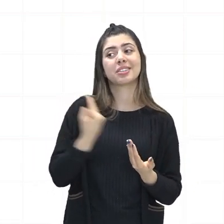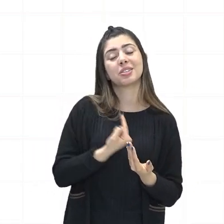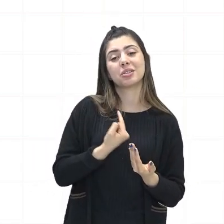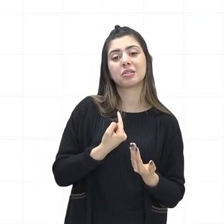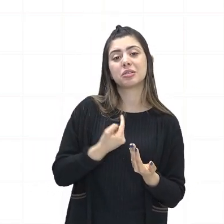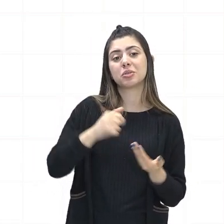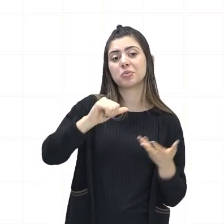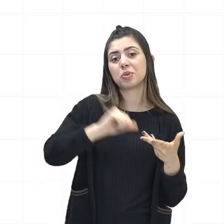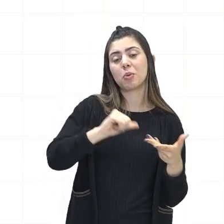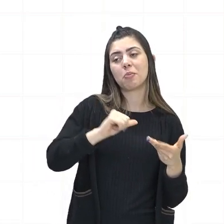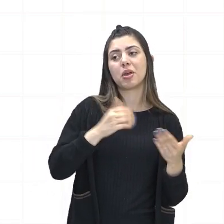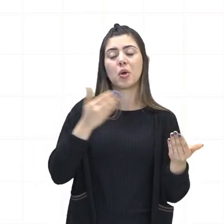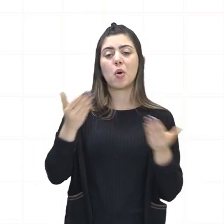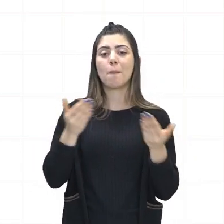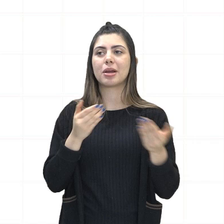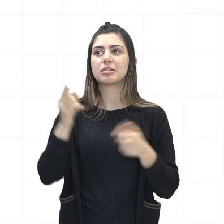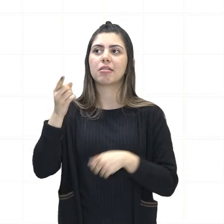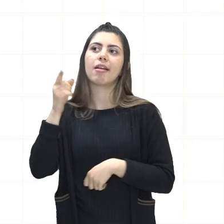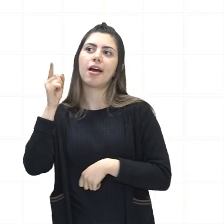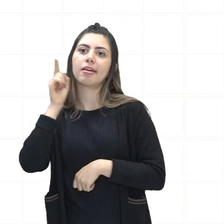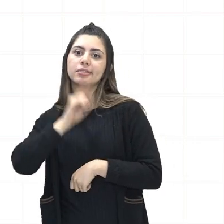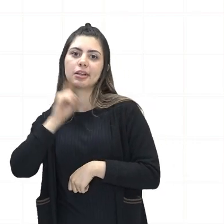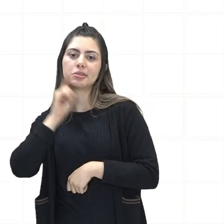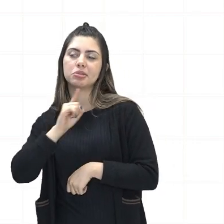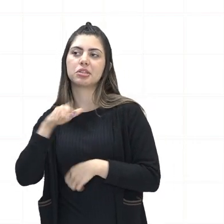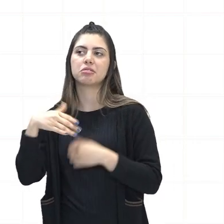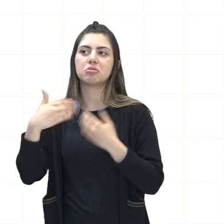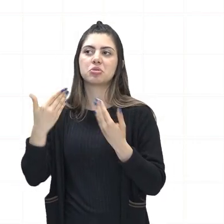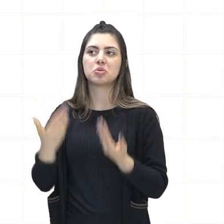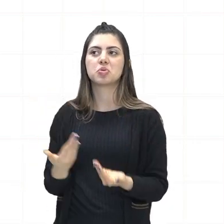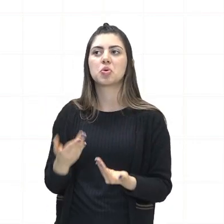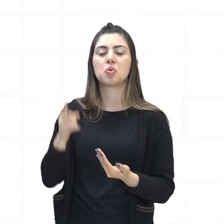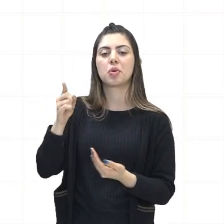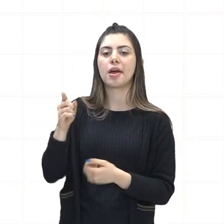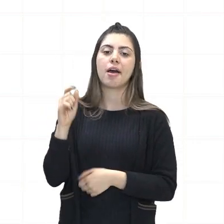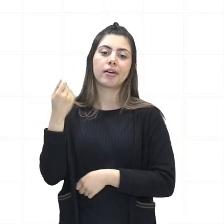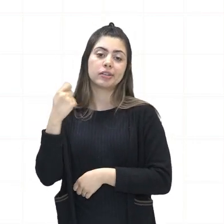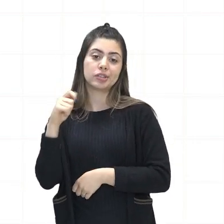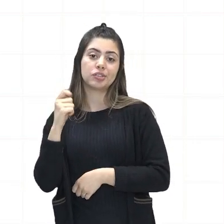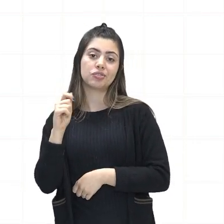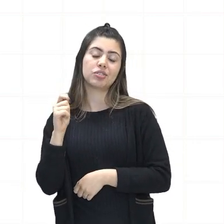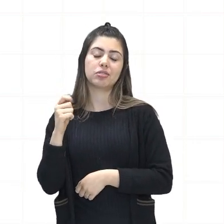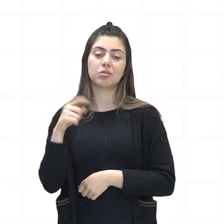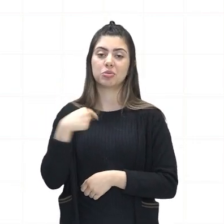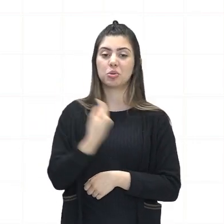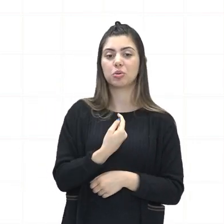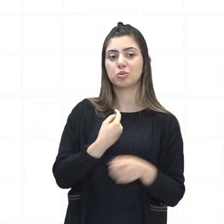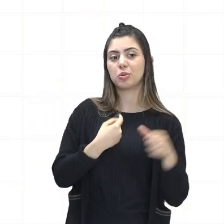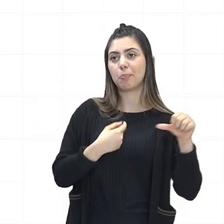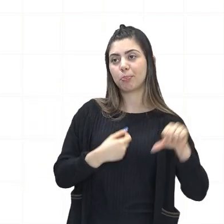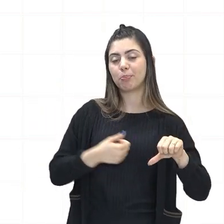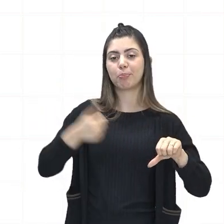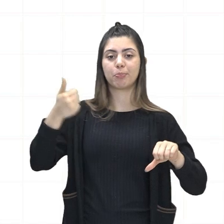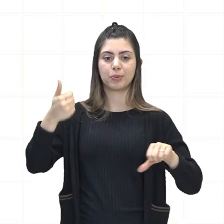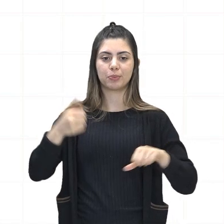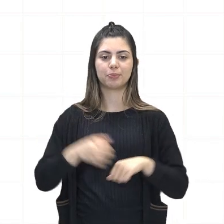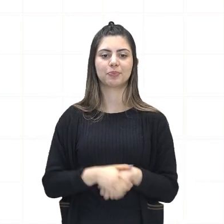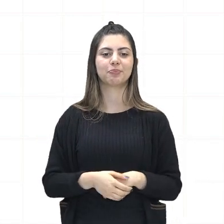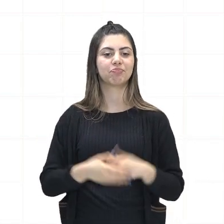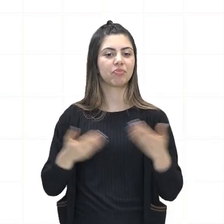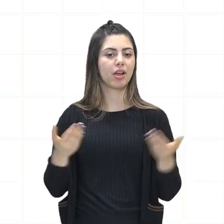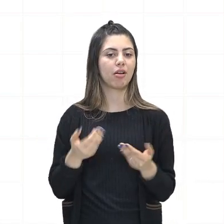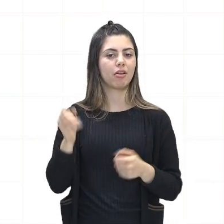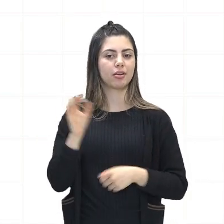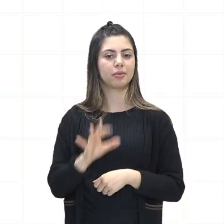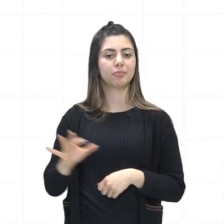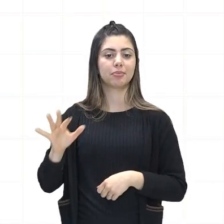relação à Argentina e os Estados Unidos, por exemplo, como a gente vai ver aí na outra tela, né? Como a gente está vendo aí nessa tela agora,